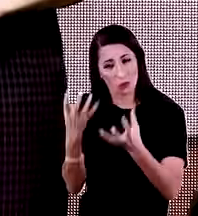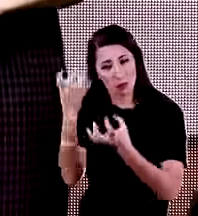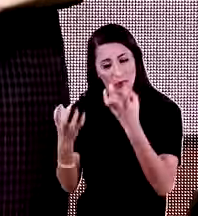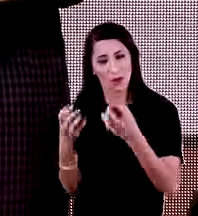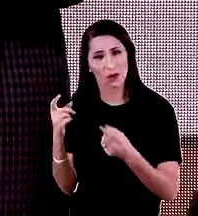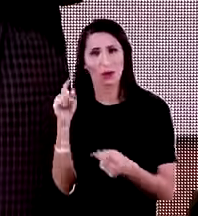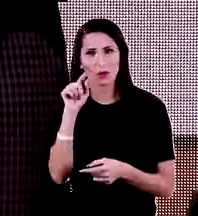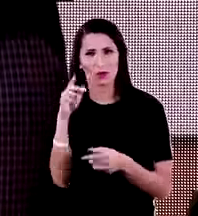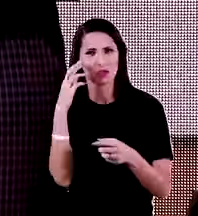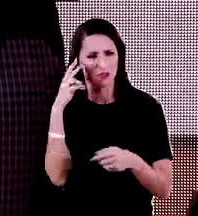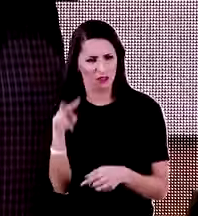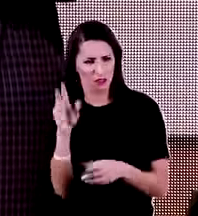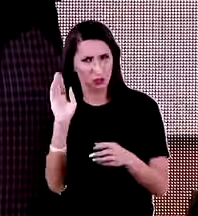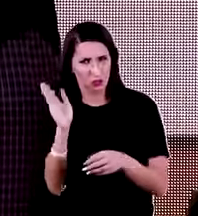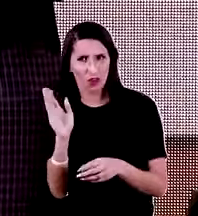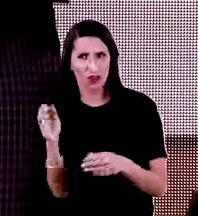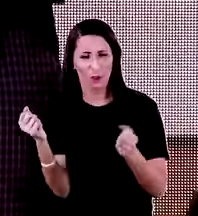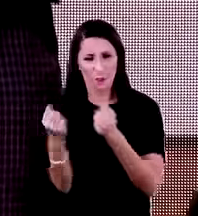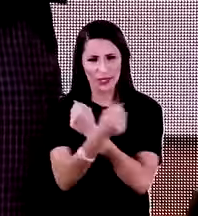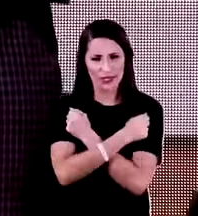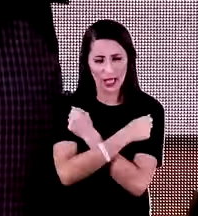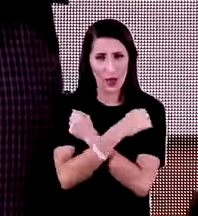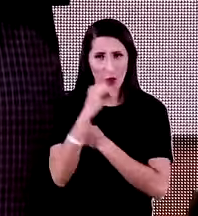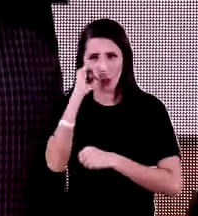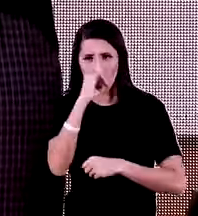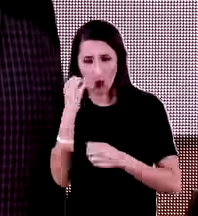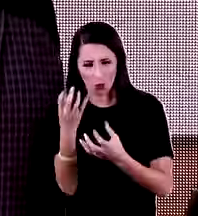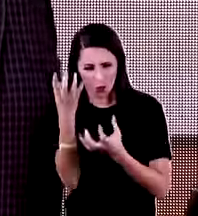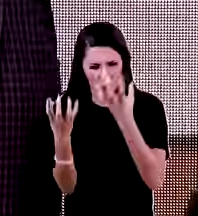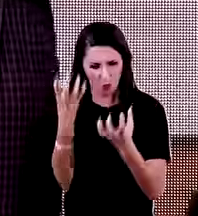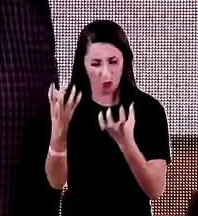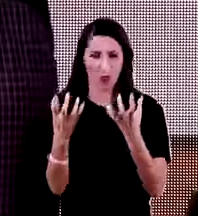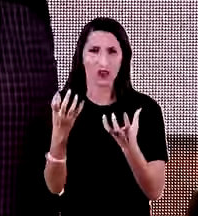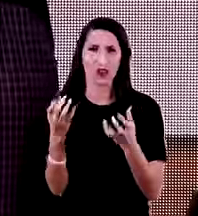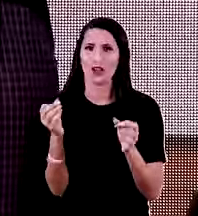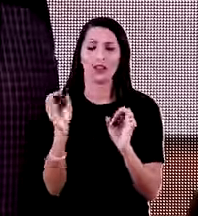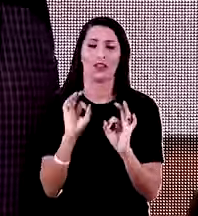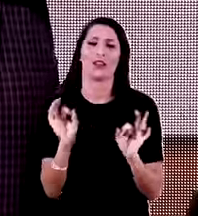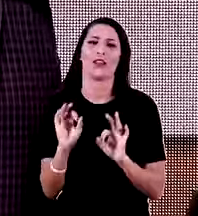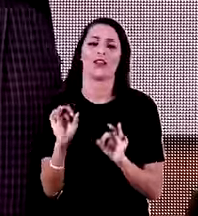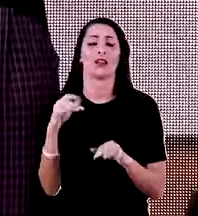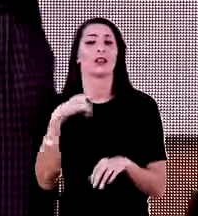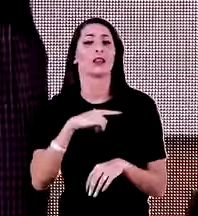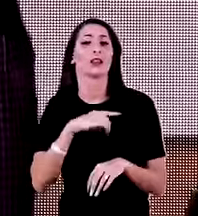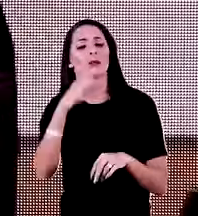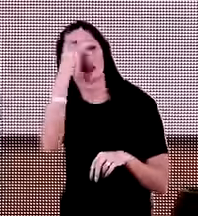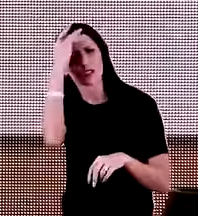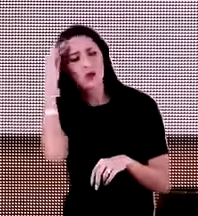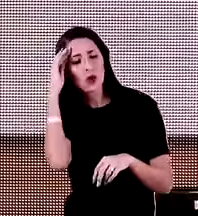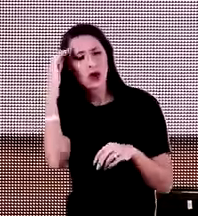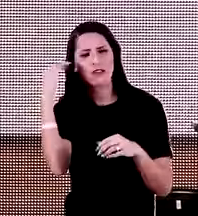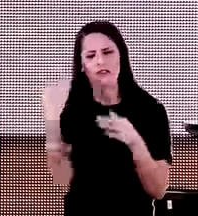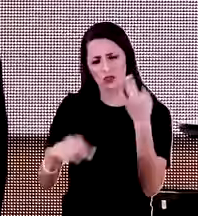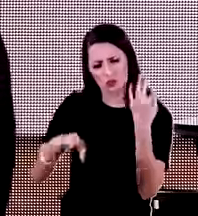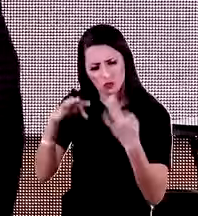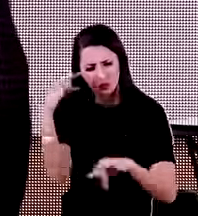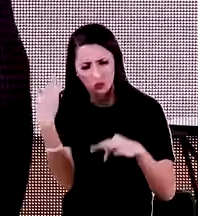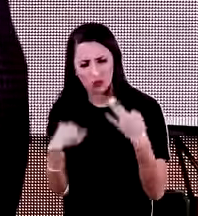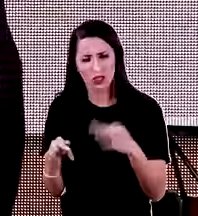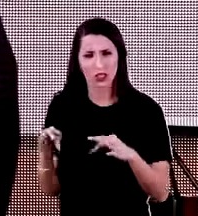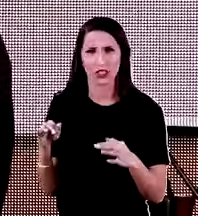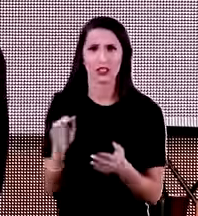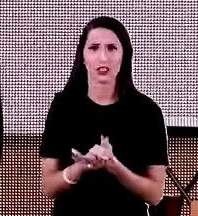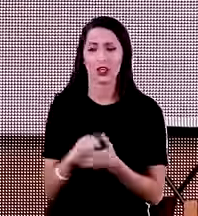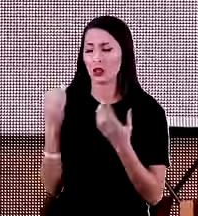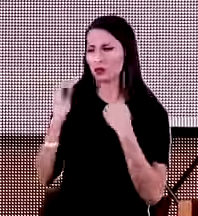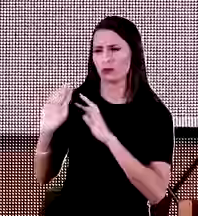deixam. Tem gente que é assim, que no meio da dor ela tá tão ferida que ela se arma toda. Você vem tentar ajudar ela. Venha não, que minha vida tá uma